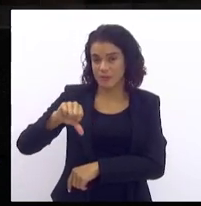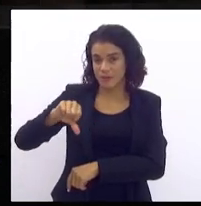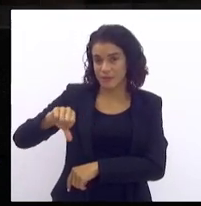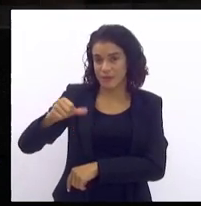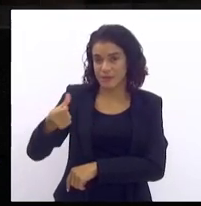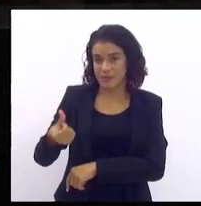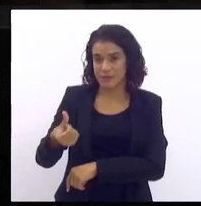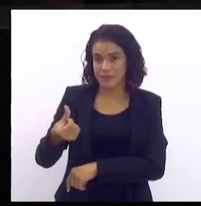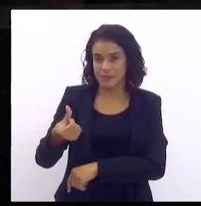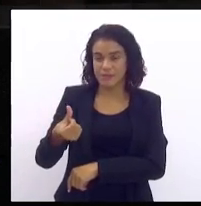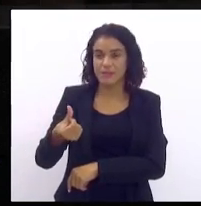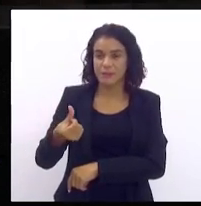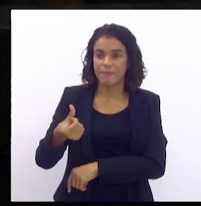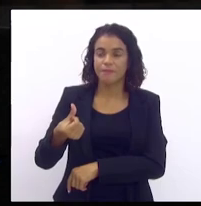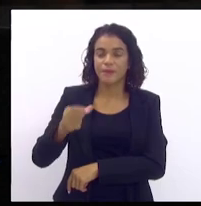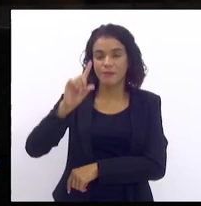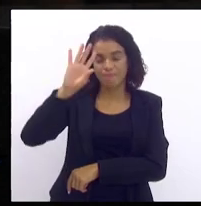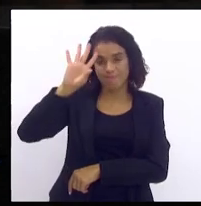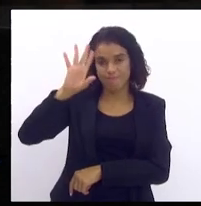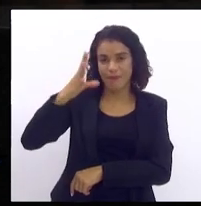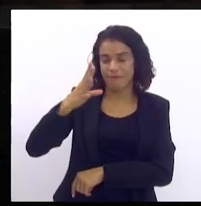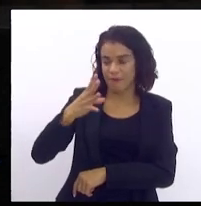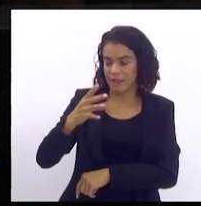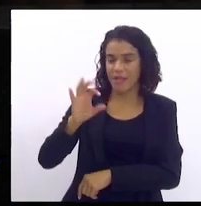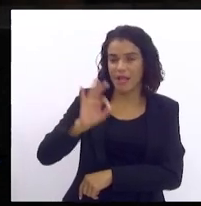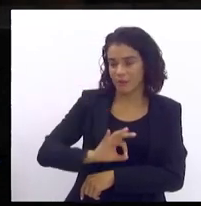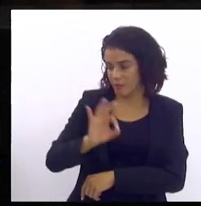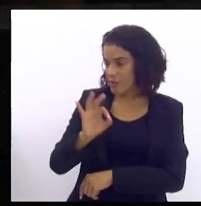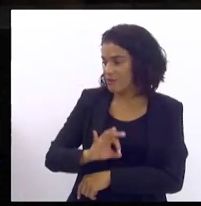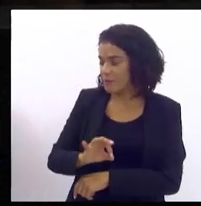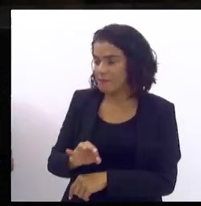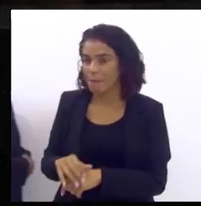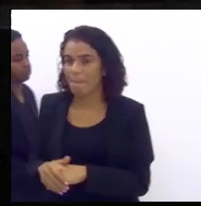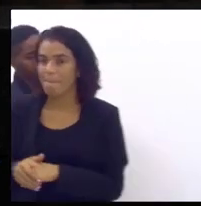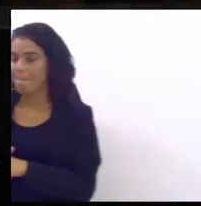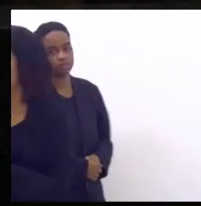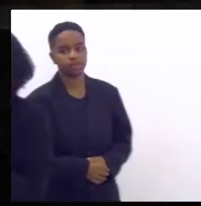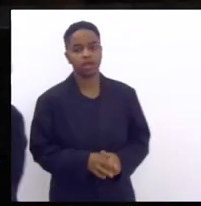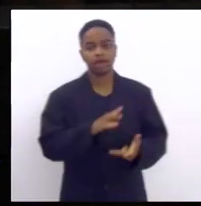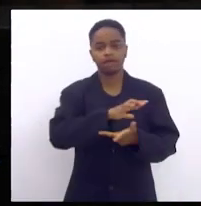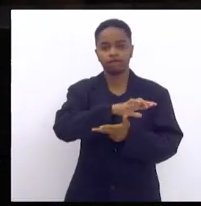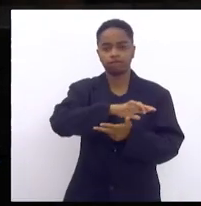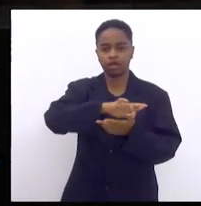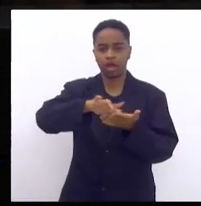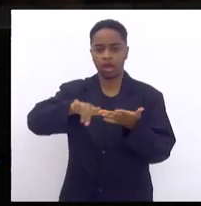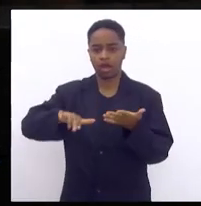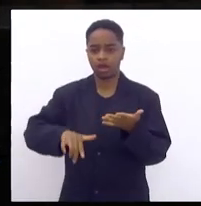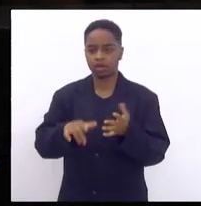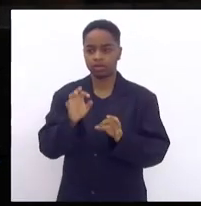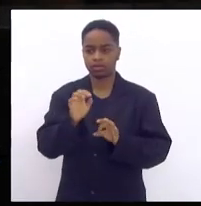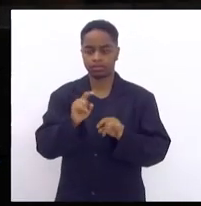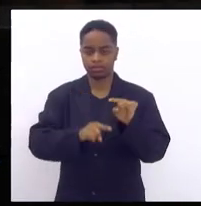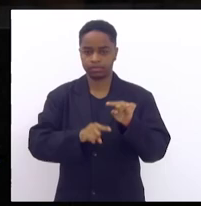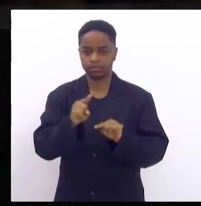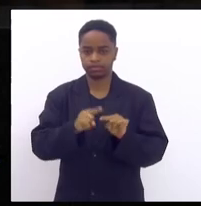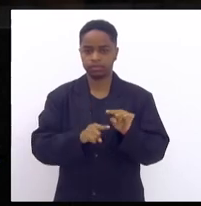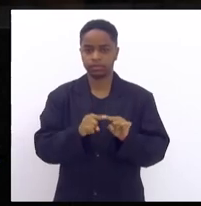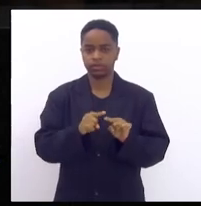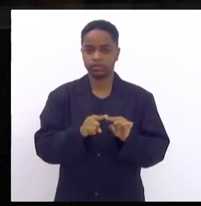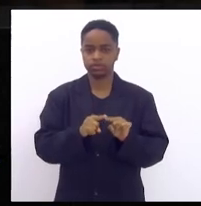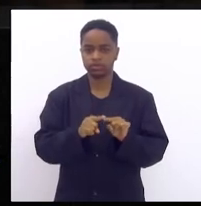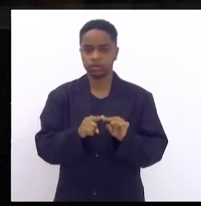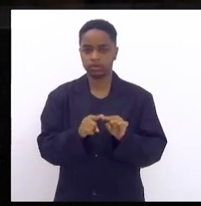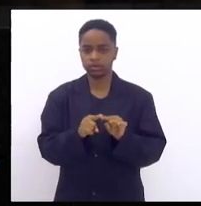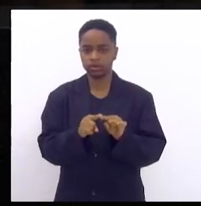1996, que define as alíquotas dos mais diversos produtos, né, que vai sofrendo ao longo